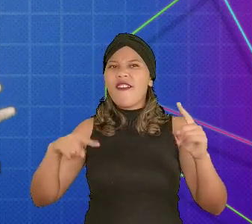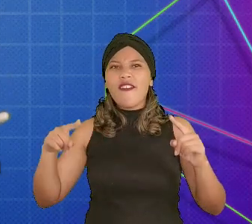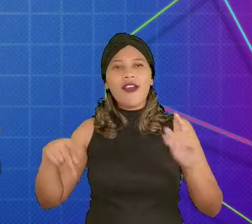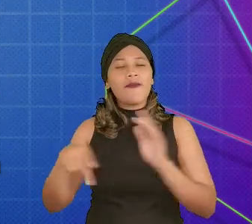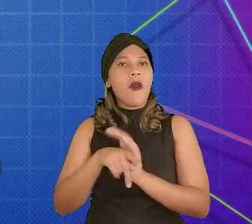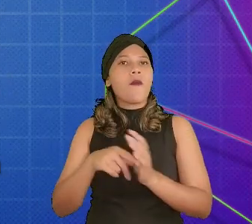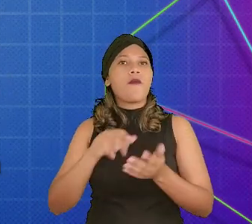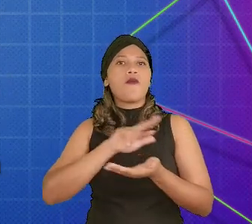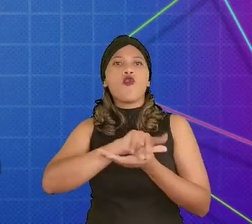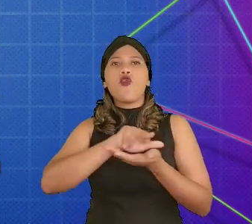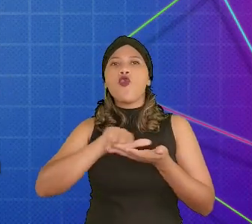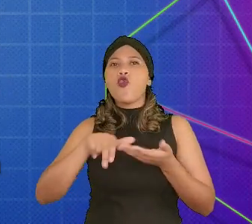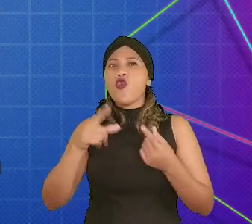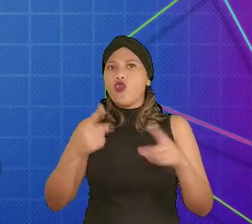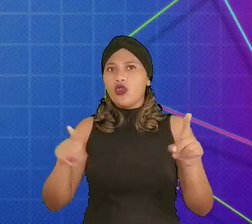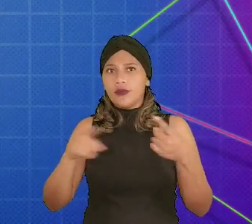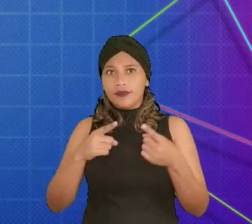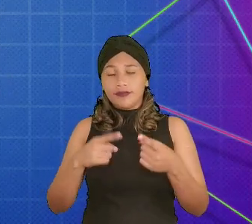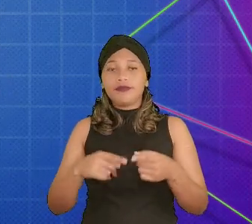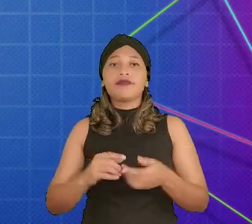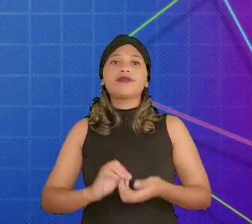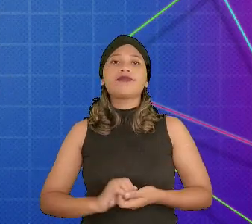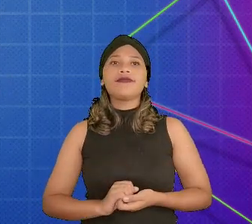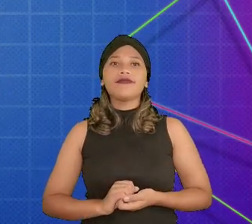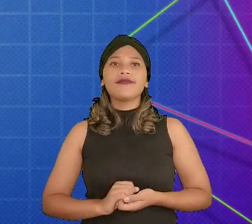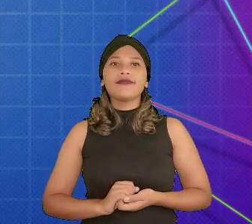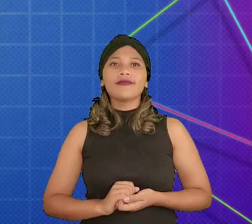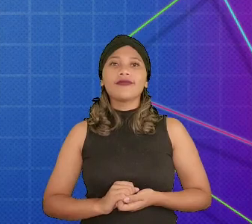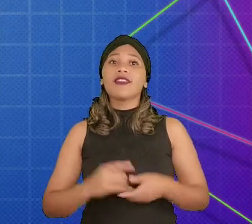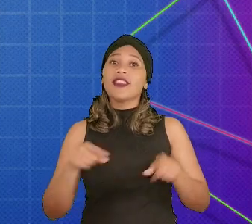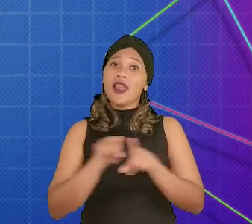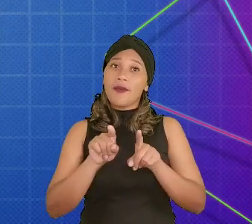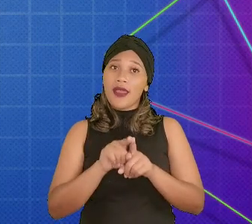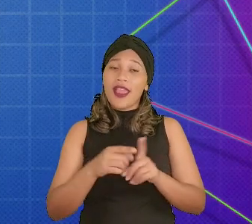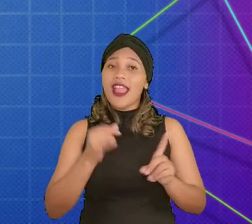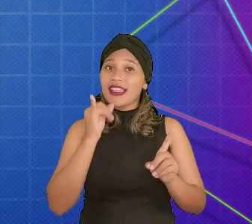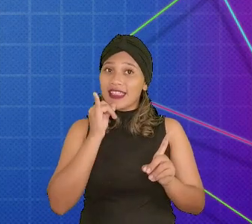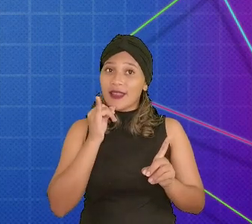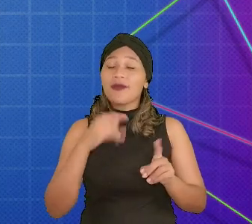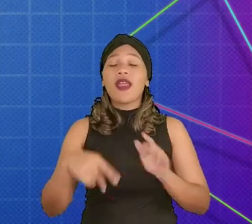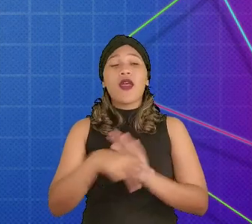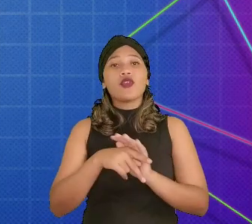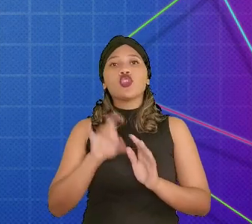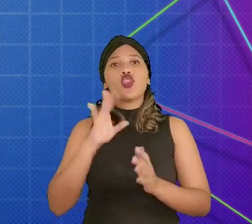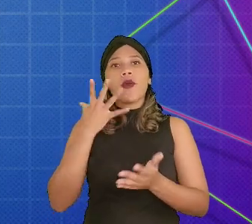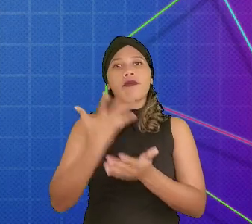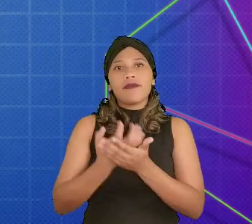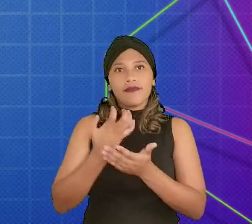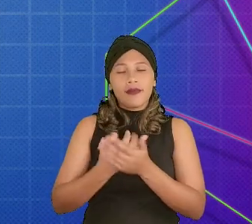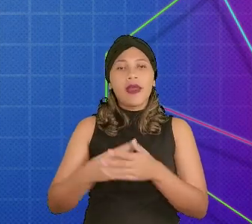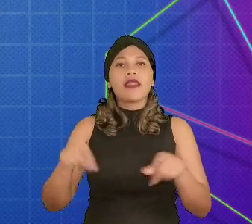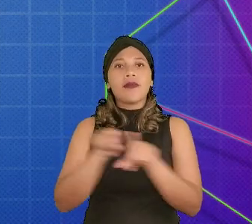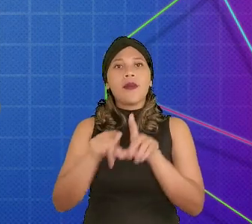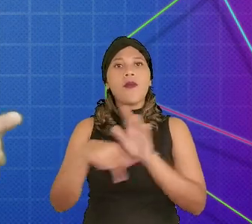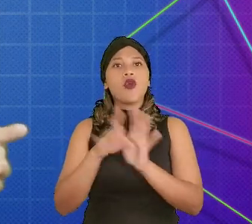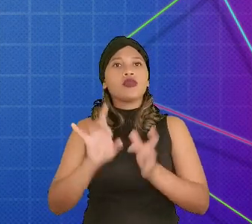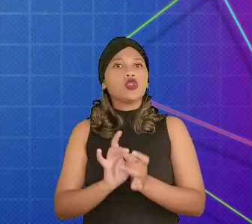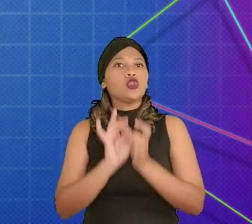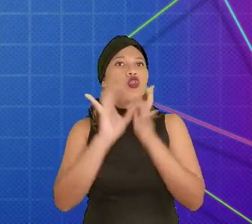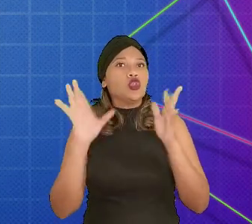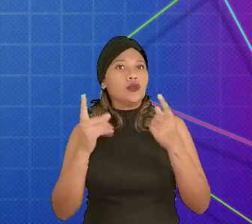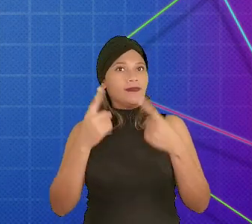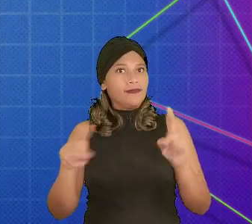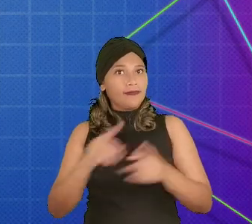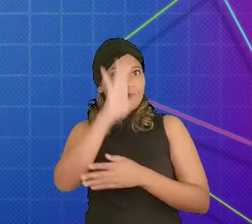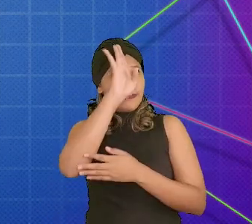de músicas para trilha sonora. O DXCC Mixter, que te permite não só baixar, como também disponibilizar